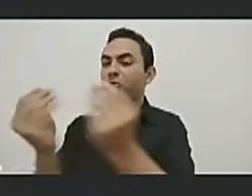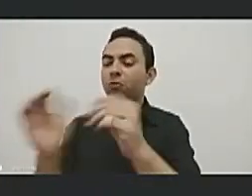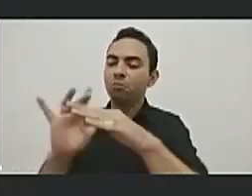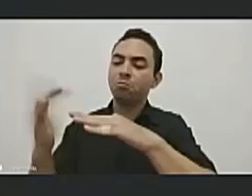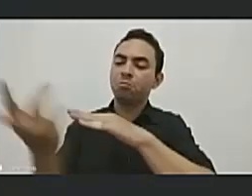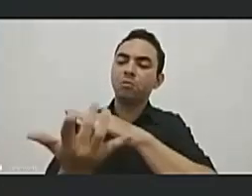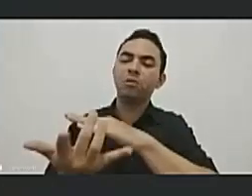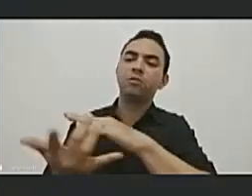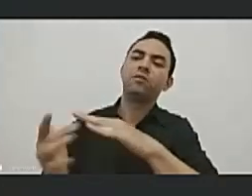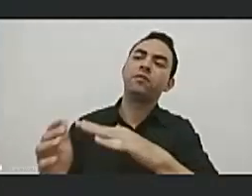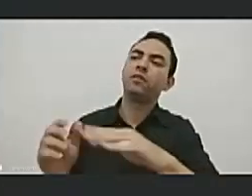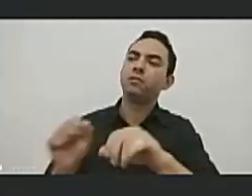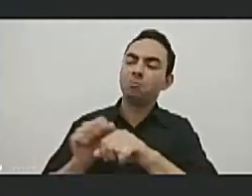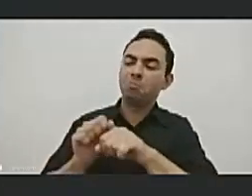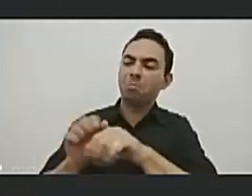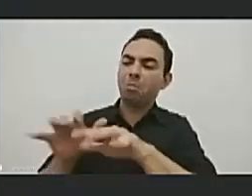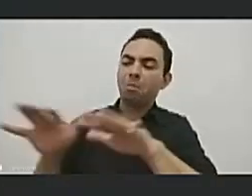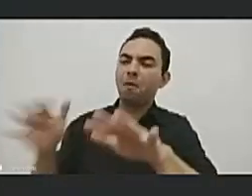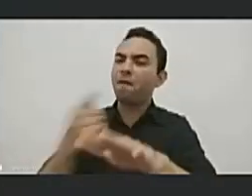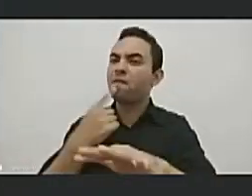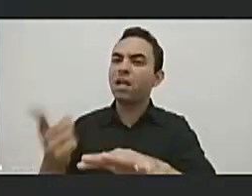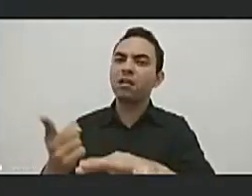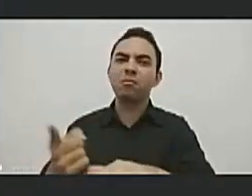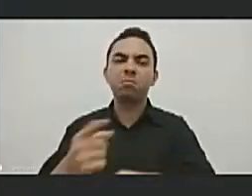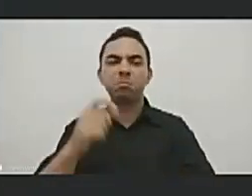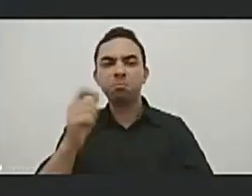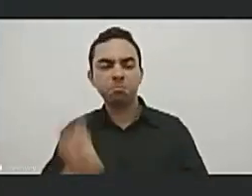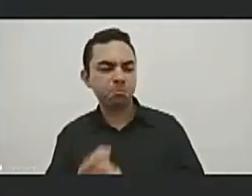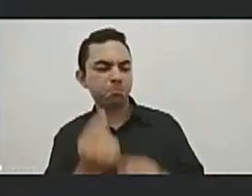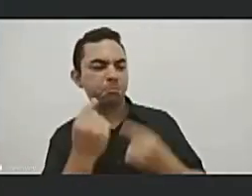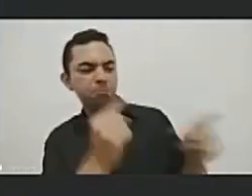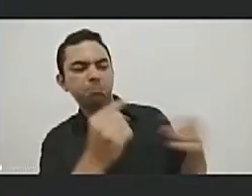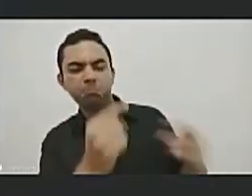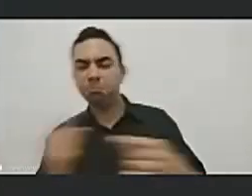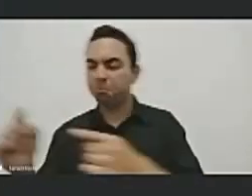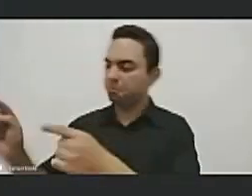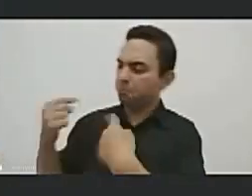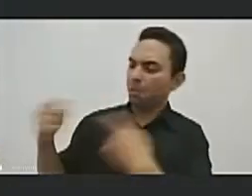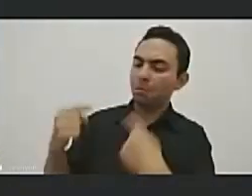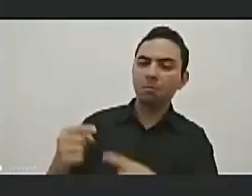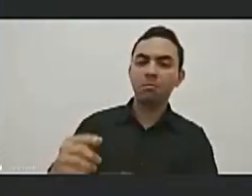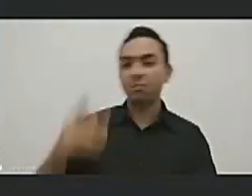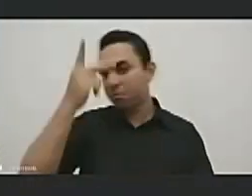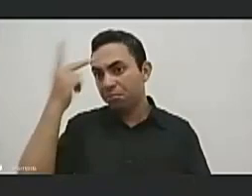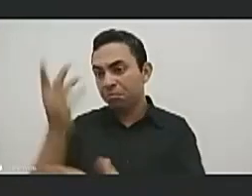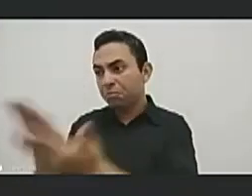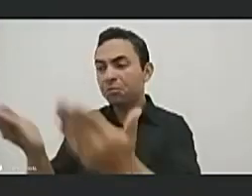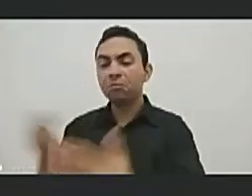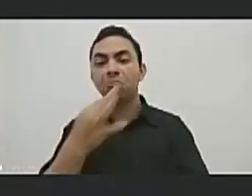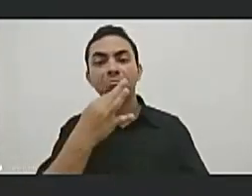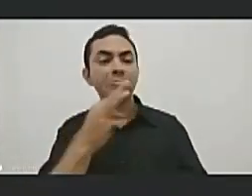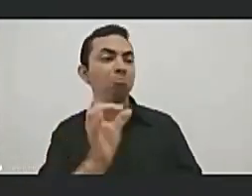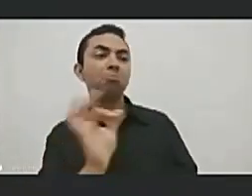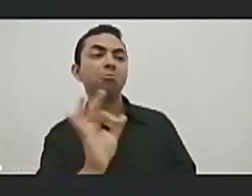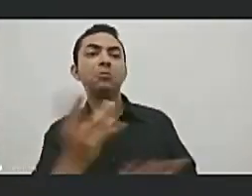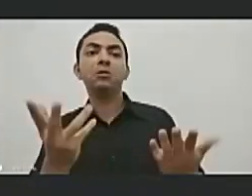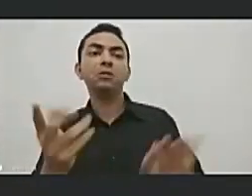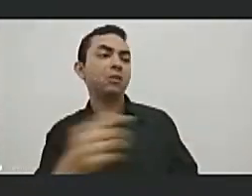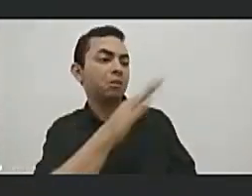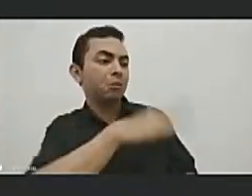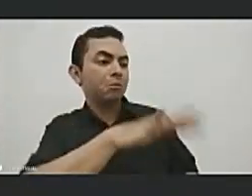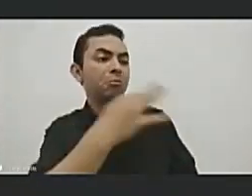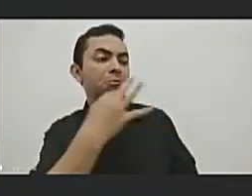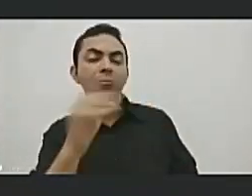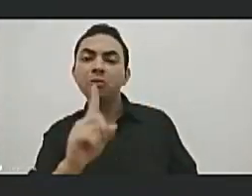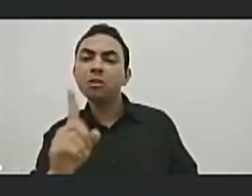né por uma pessoa que não tem conhecimento e nem integridade para falar de nós então eu